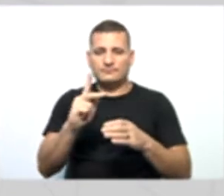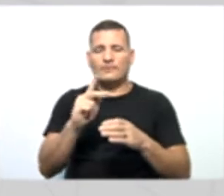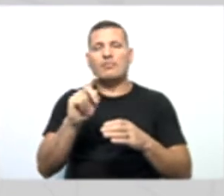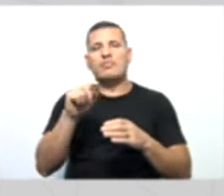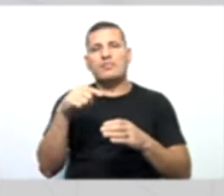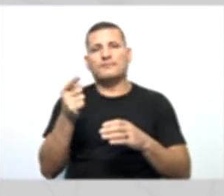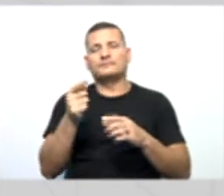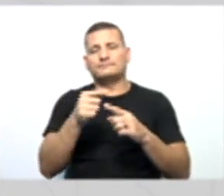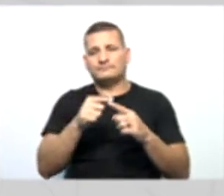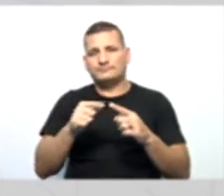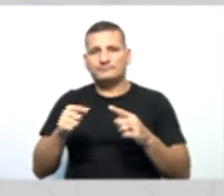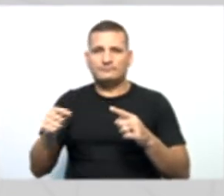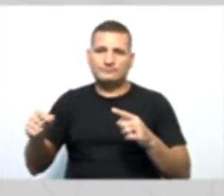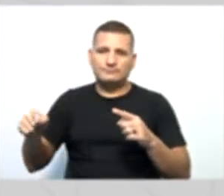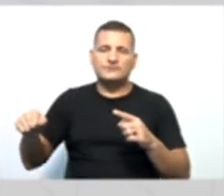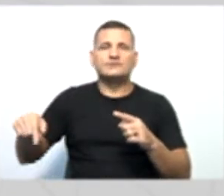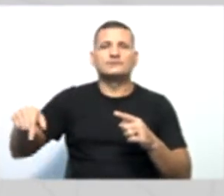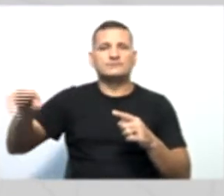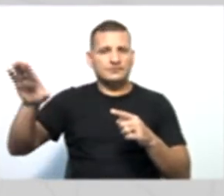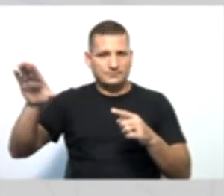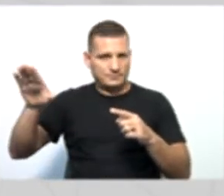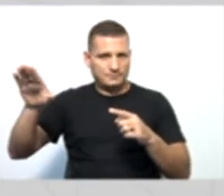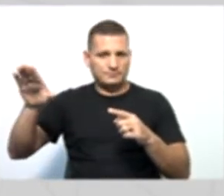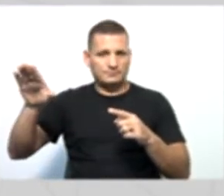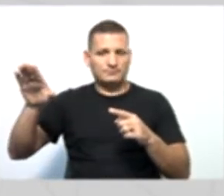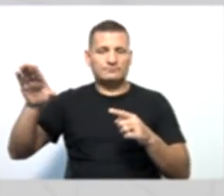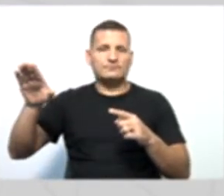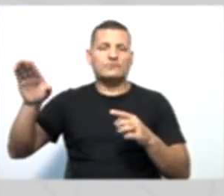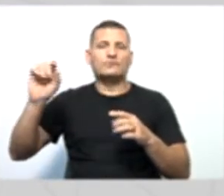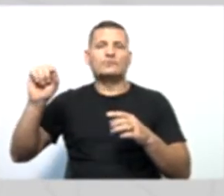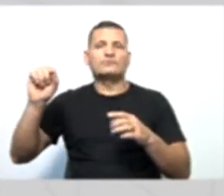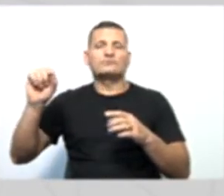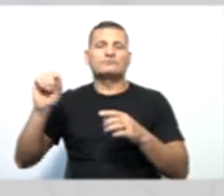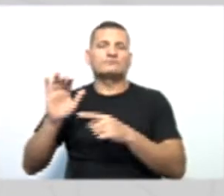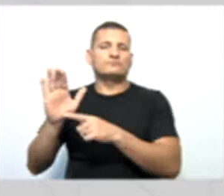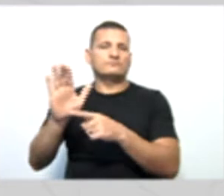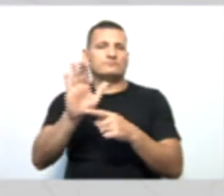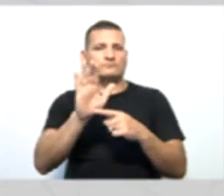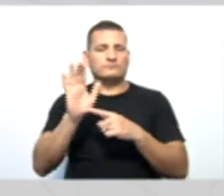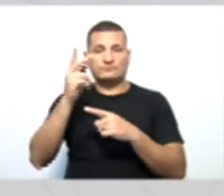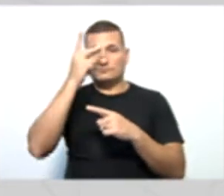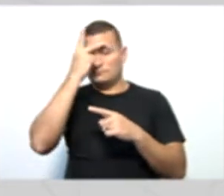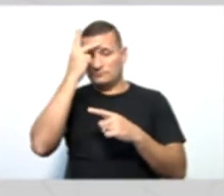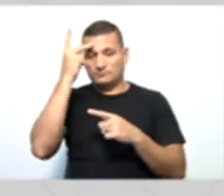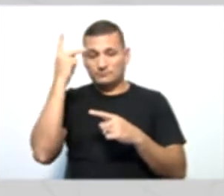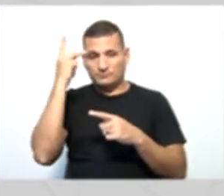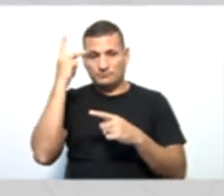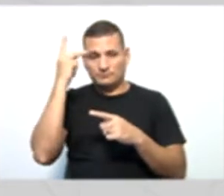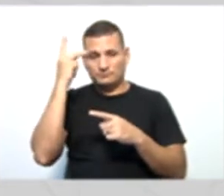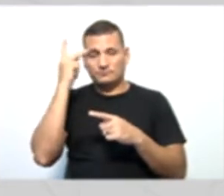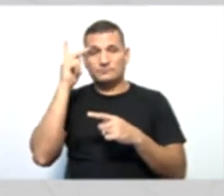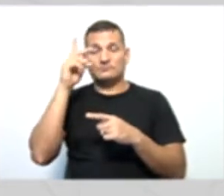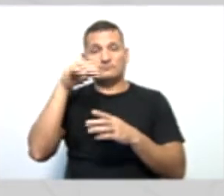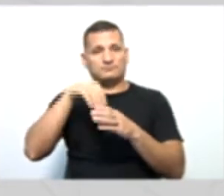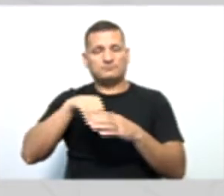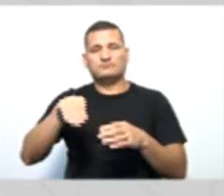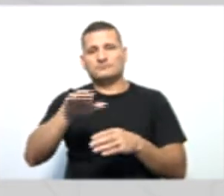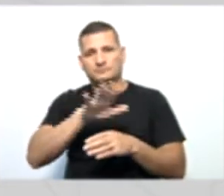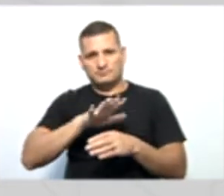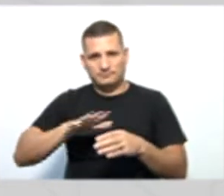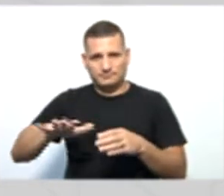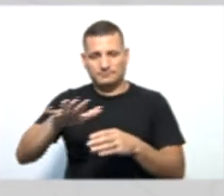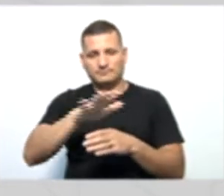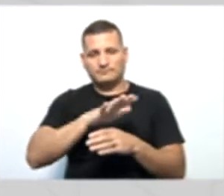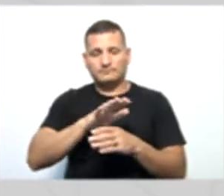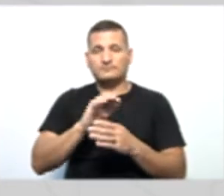cooperativa e isso sai de forma que vai beneficiar as pessoas que estão dentro do ambiente.